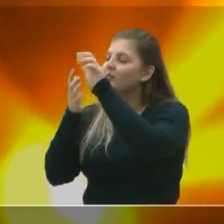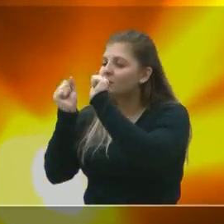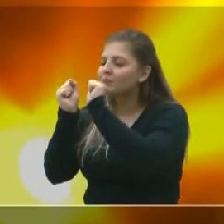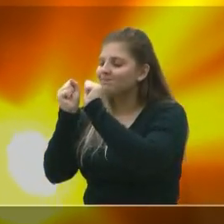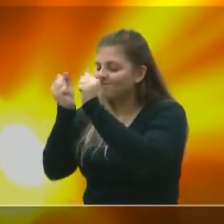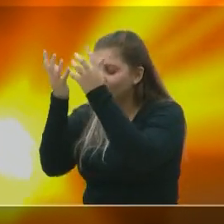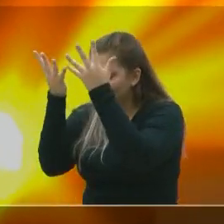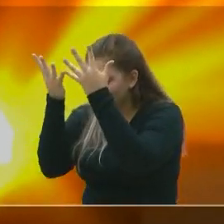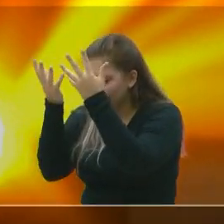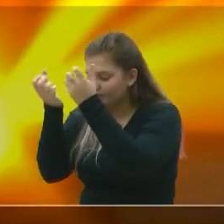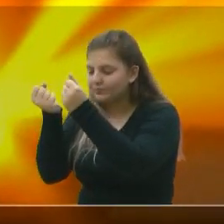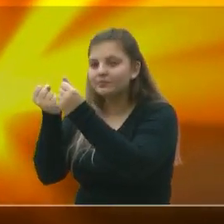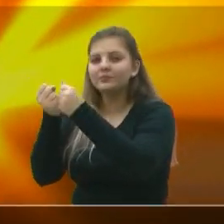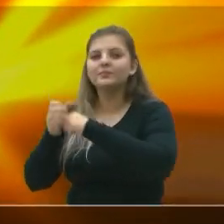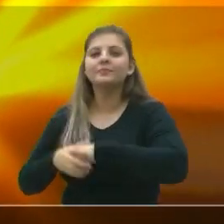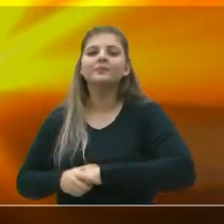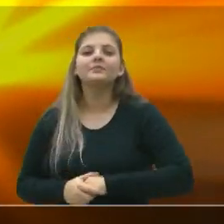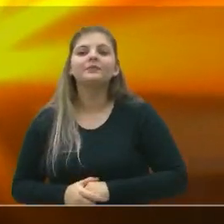podes me